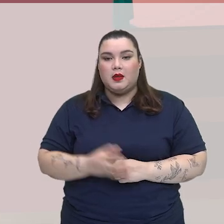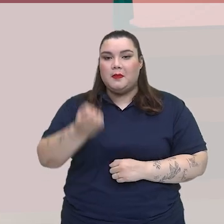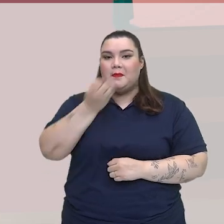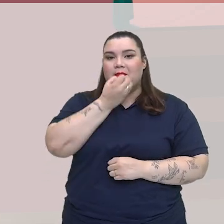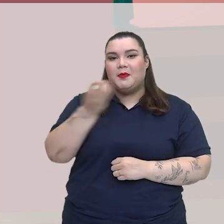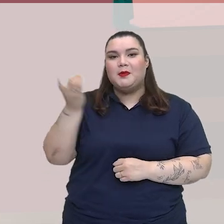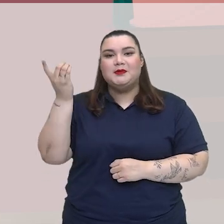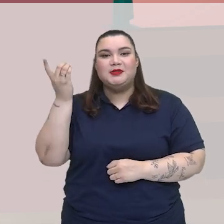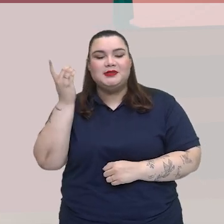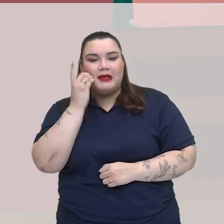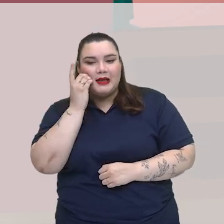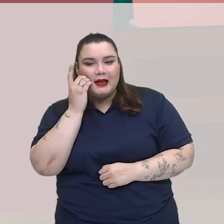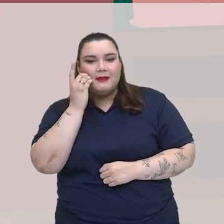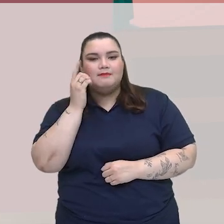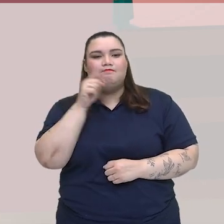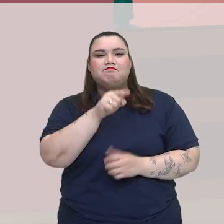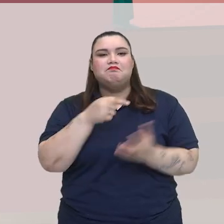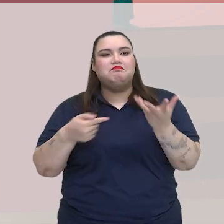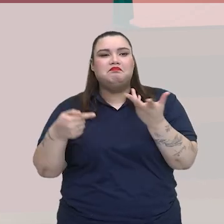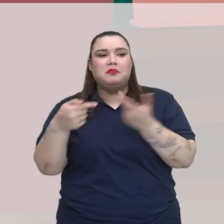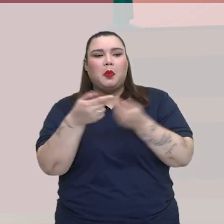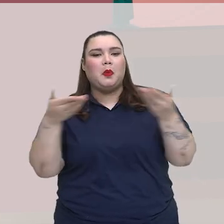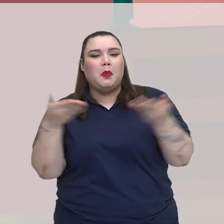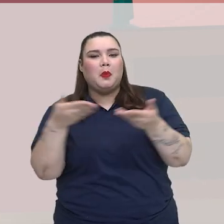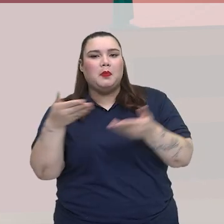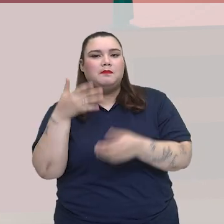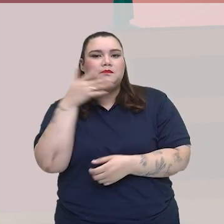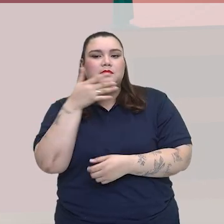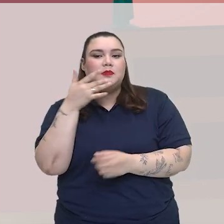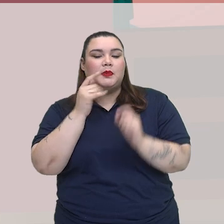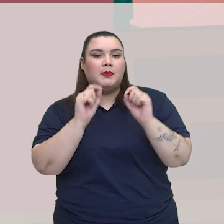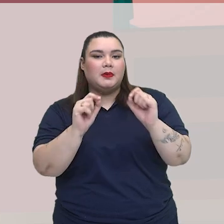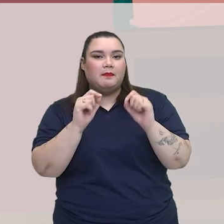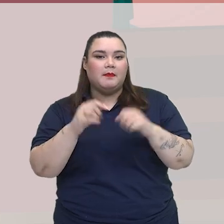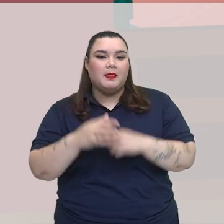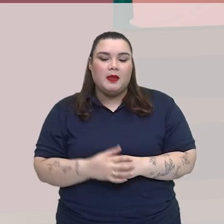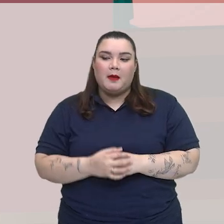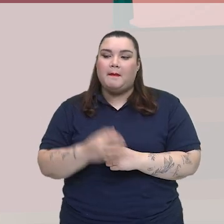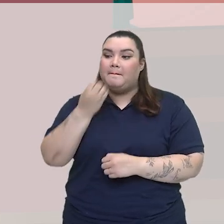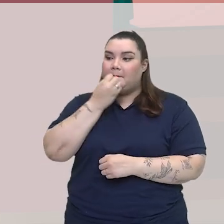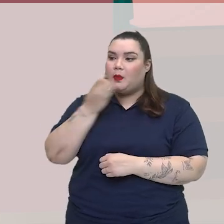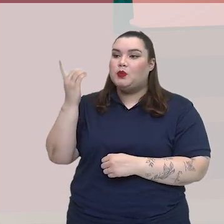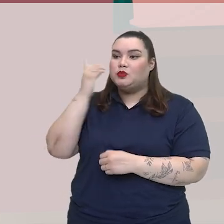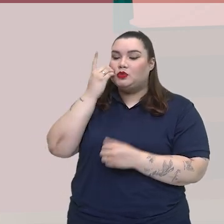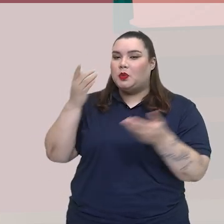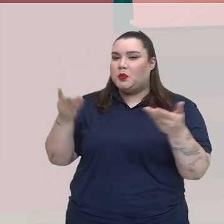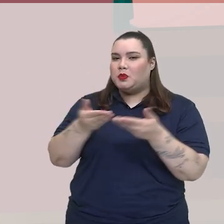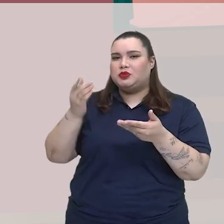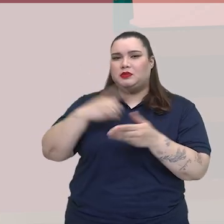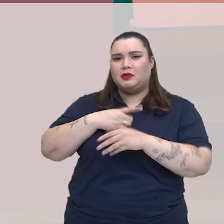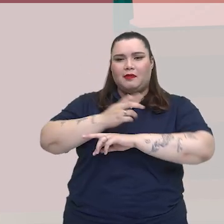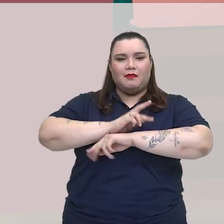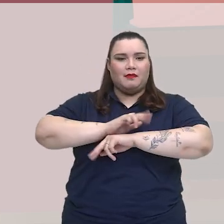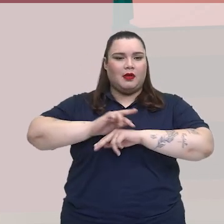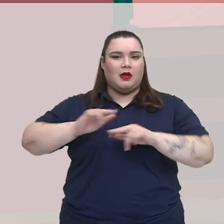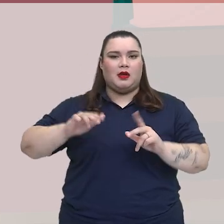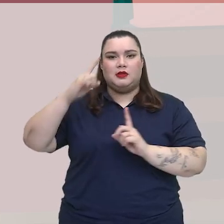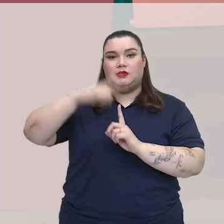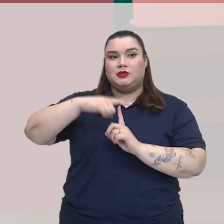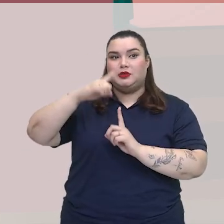Bom dia! Que delícias vocês têm por aqui! Bom dia, Gabriela! Temos doces para todos os